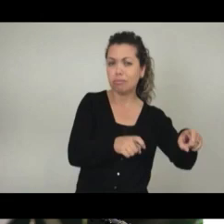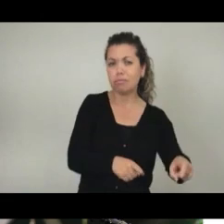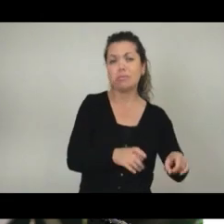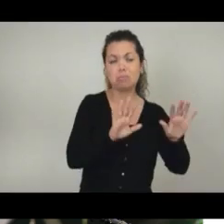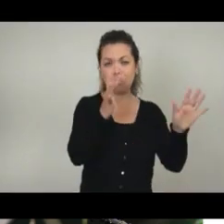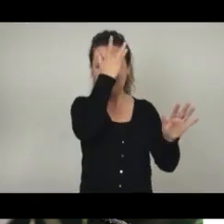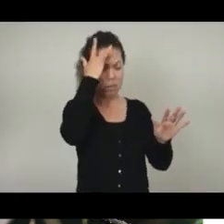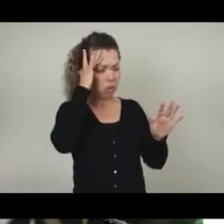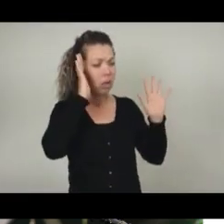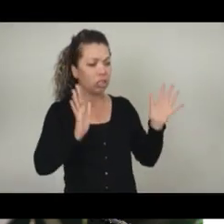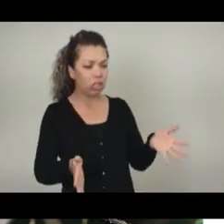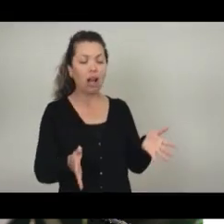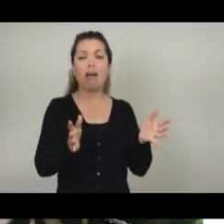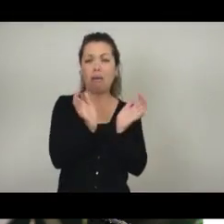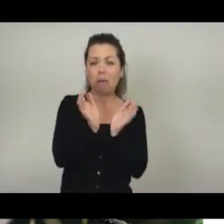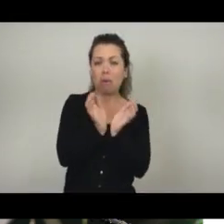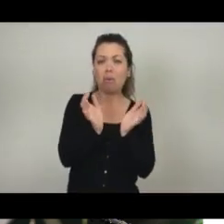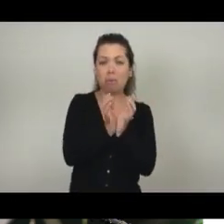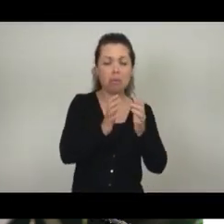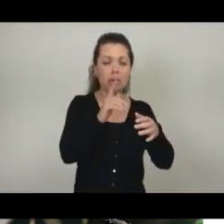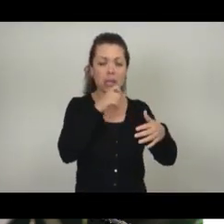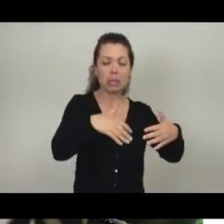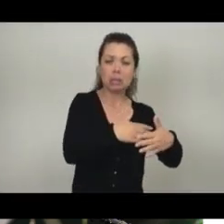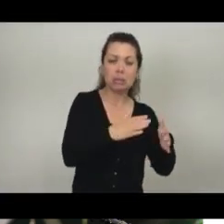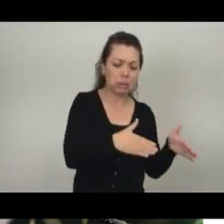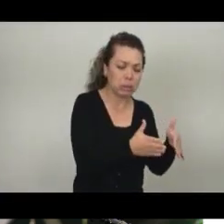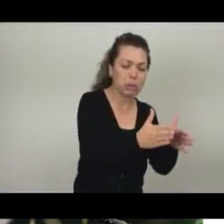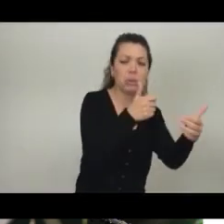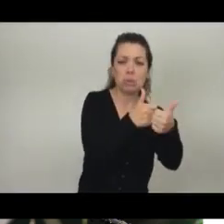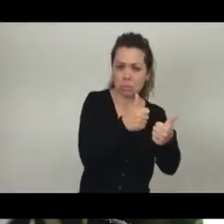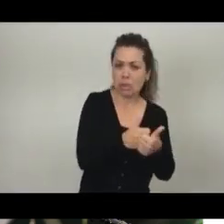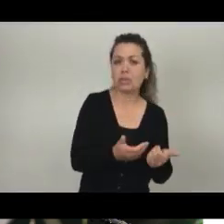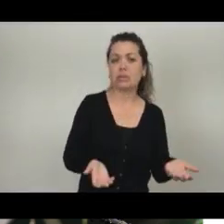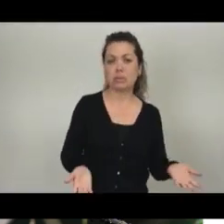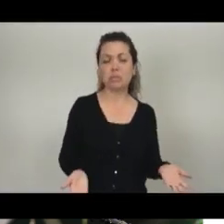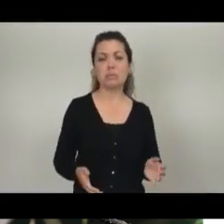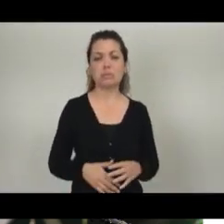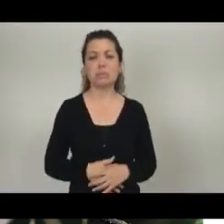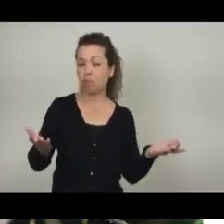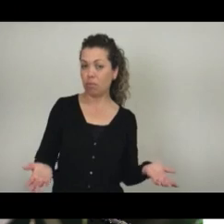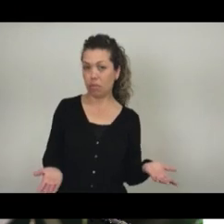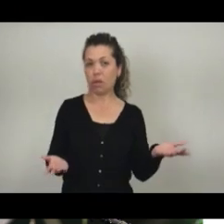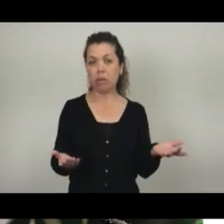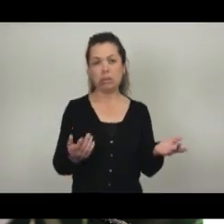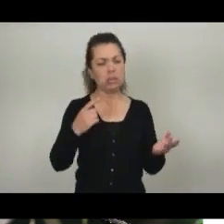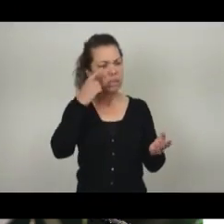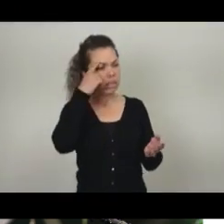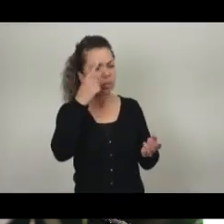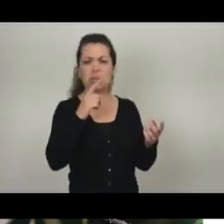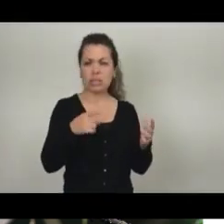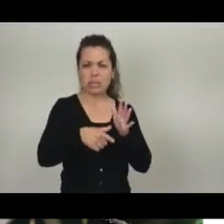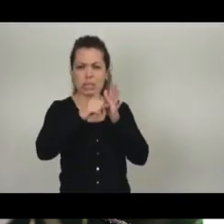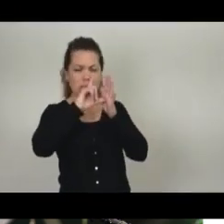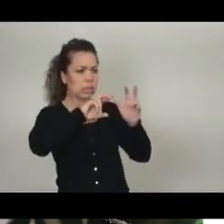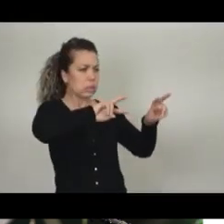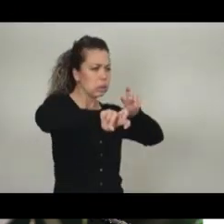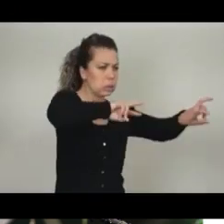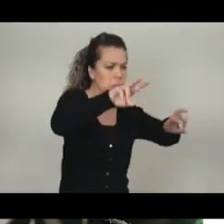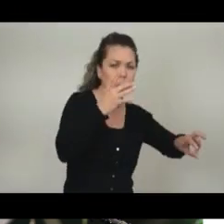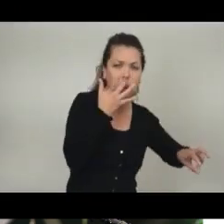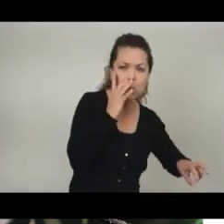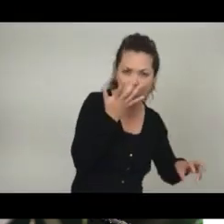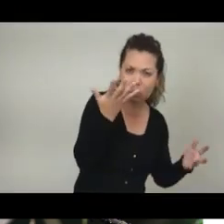apenas 3.850 metros de curso. O volume das águas do rio, junto com a força que ganharam pelo encurtamento